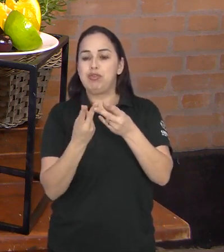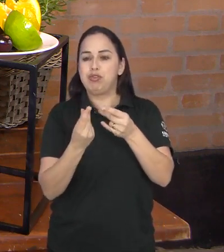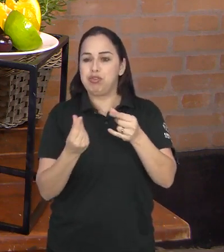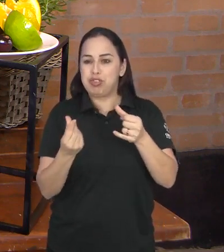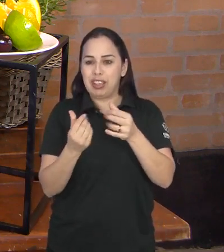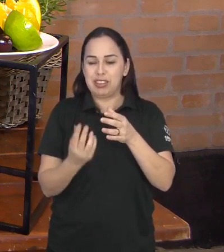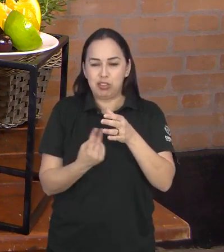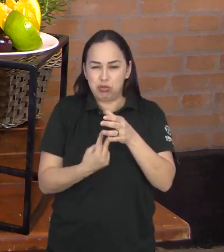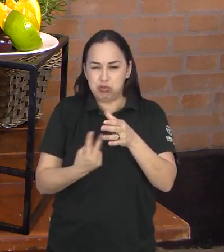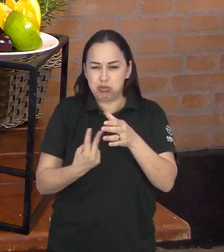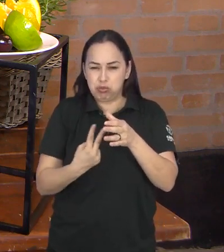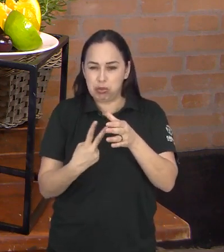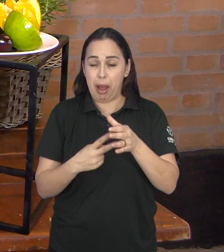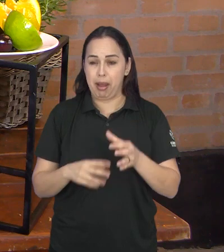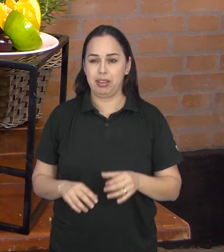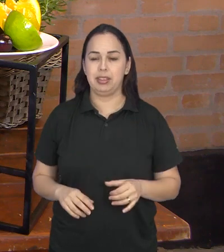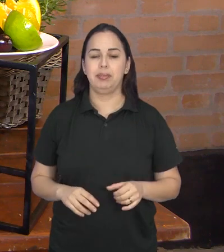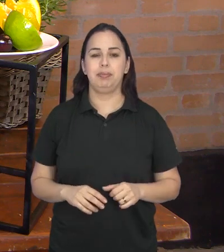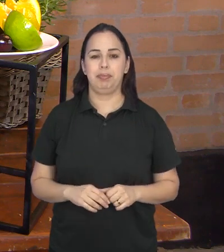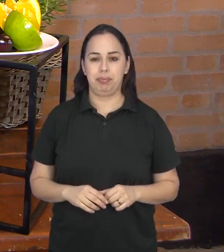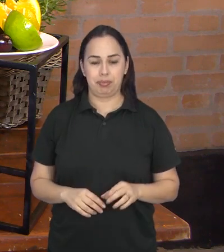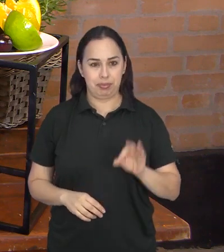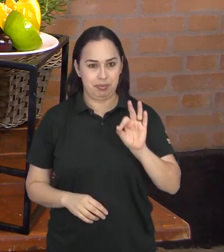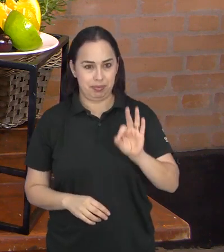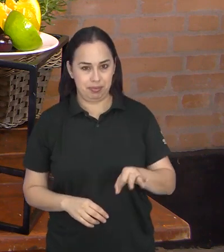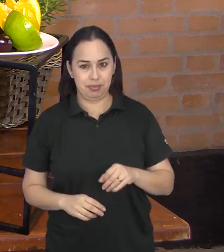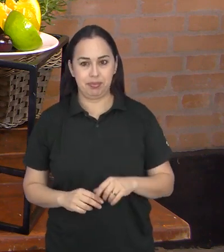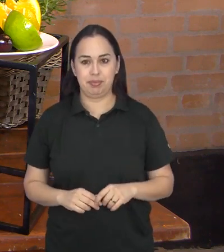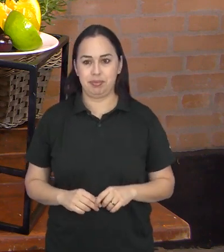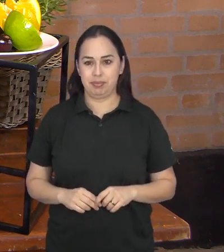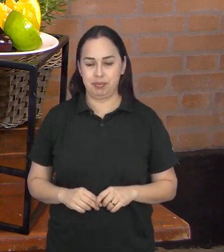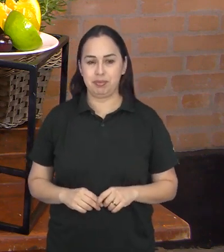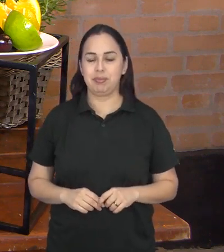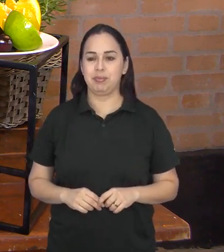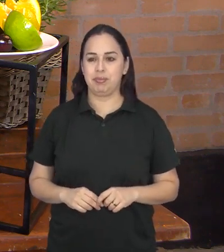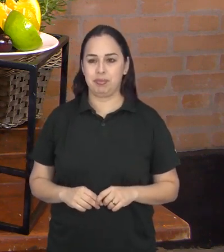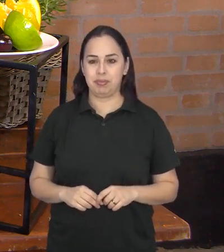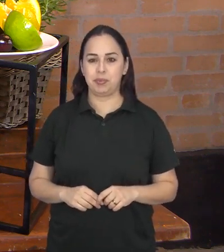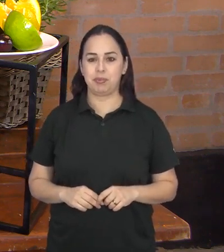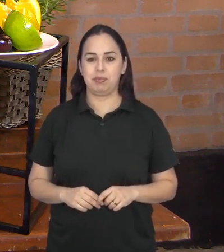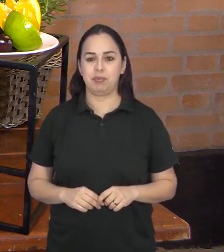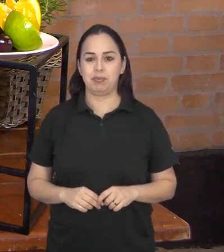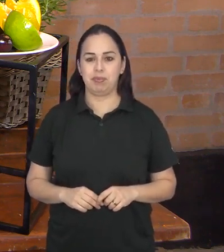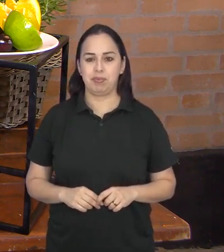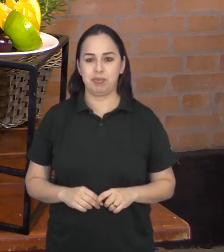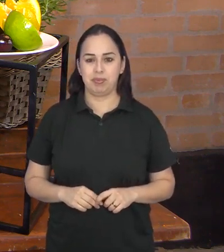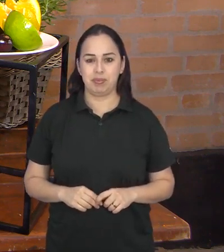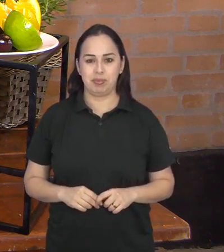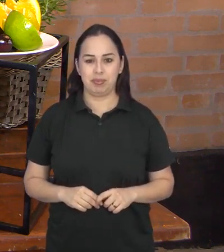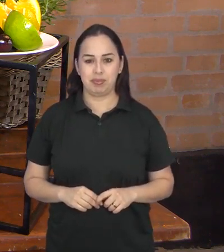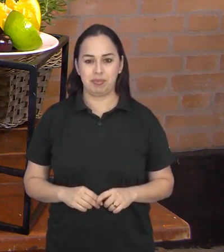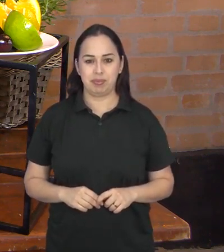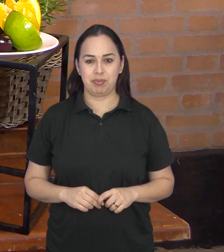Isso, bate todos bem, os exatamente. Todos os alimentos, né? E agora vai vamos lá, tá? Fazer um barulhinho aqui.